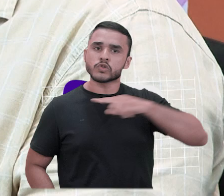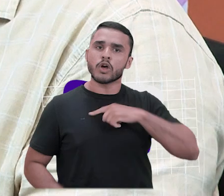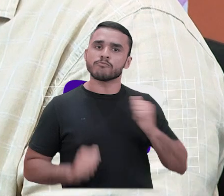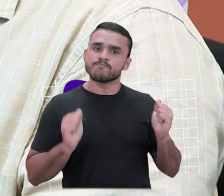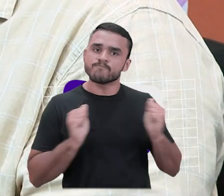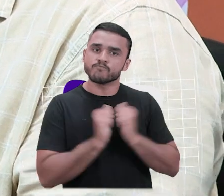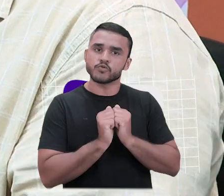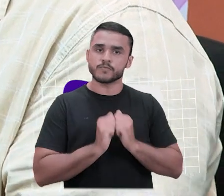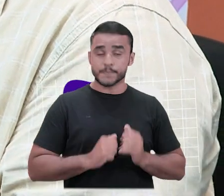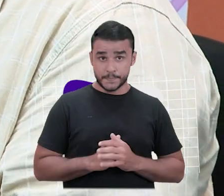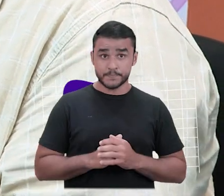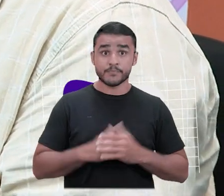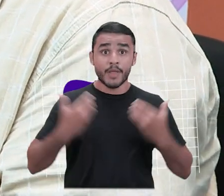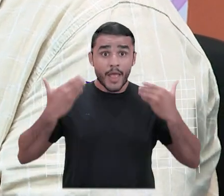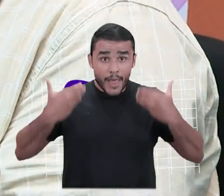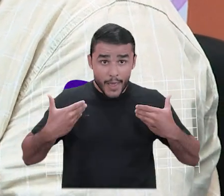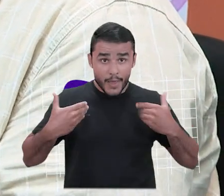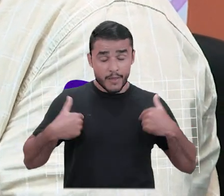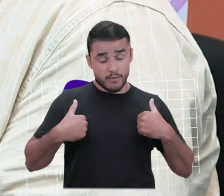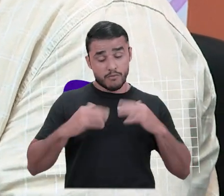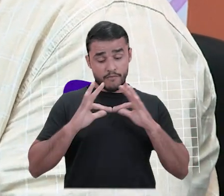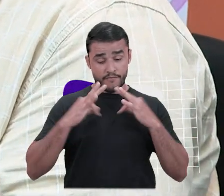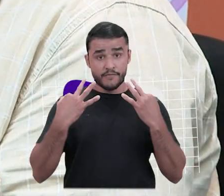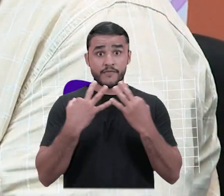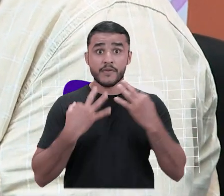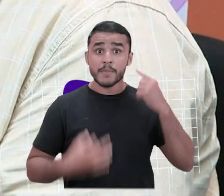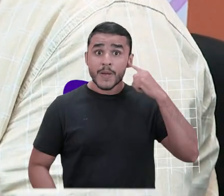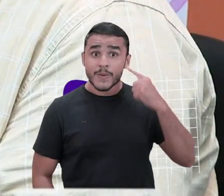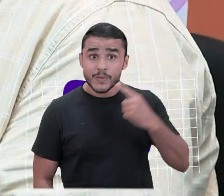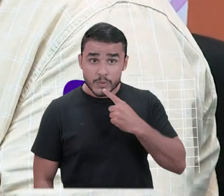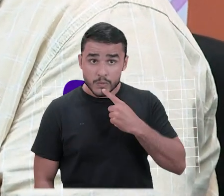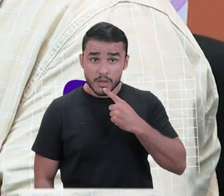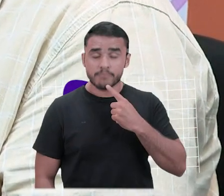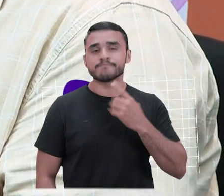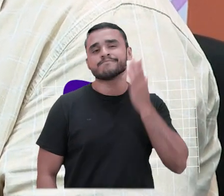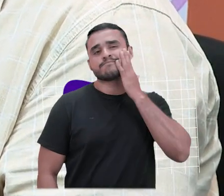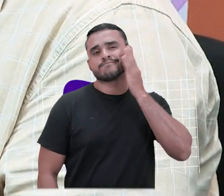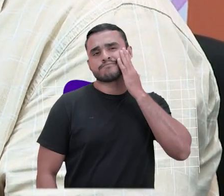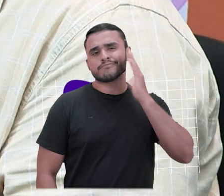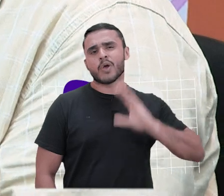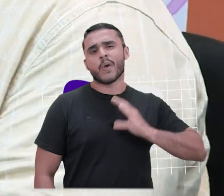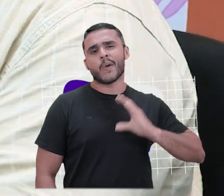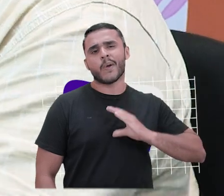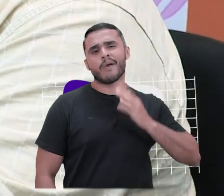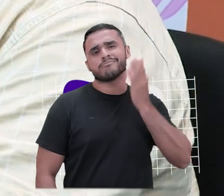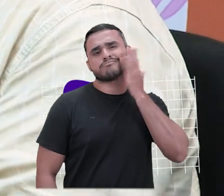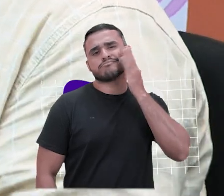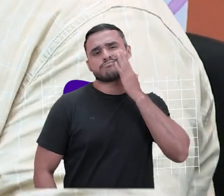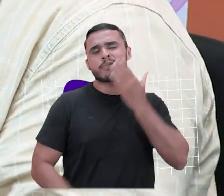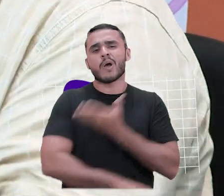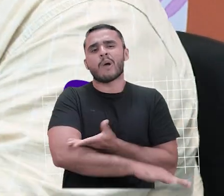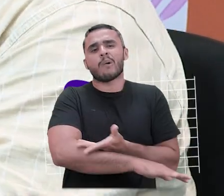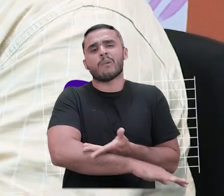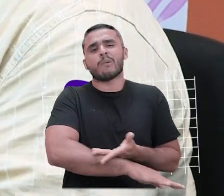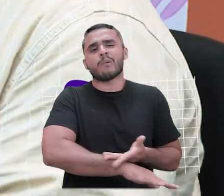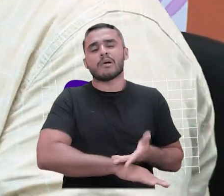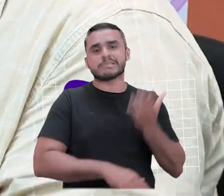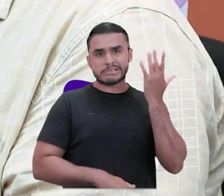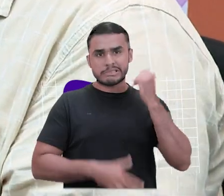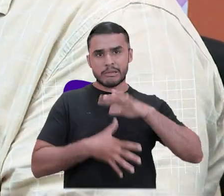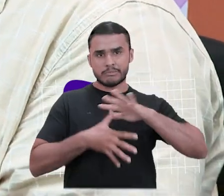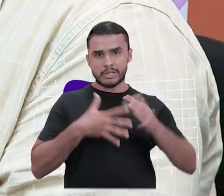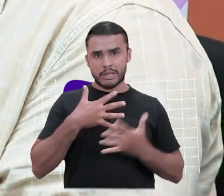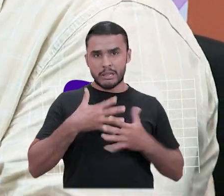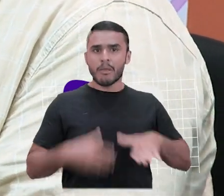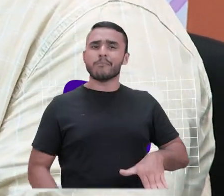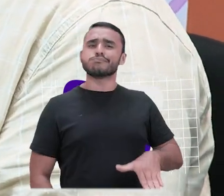razão de ter me criado numa família surda, isso para mim já de berço é natural. O pessoal até pergunta, tu sabe Libras desde pequeno,